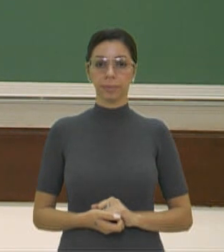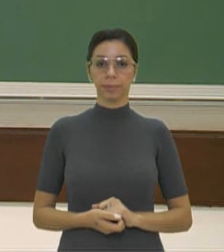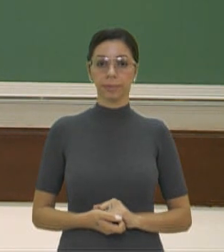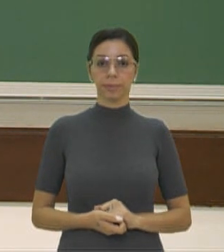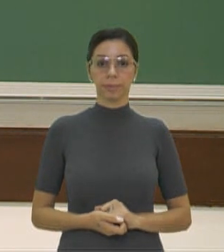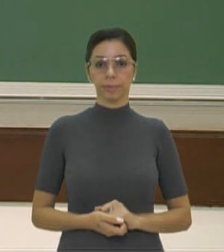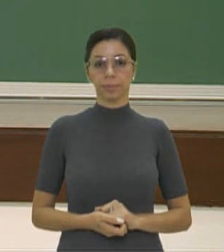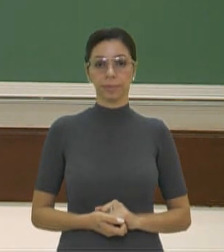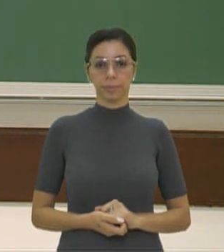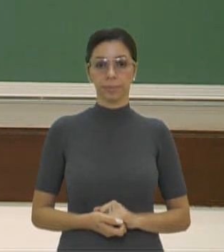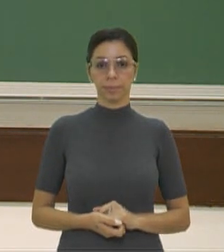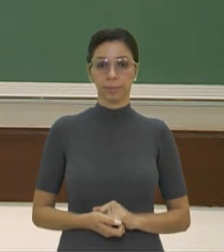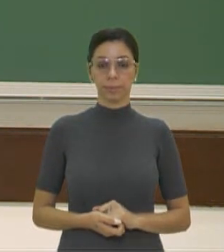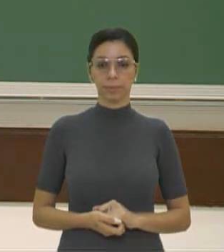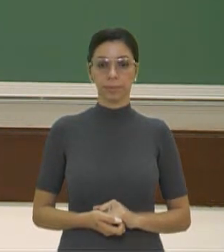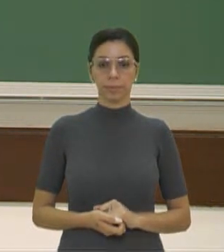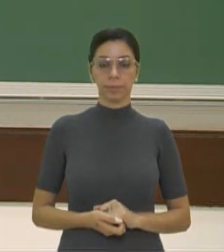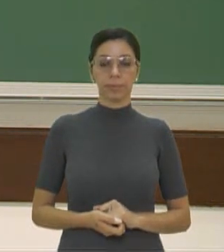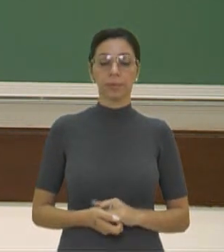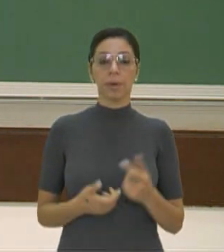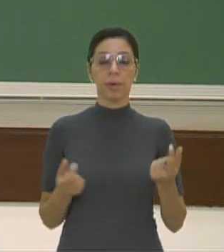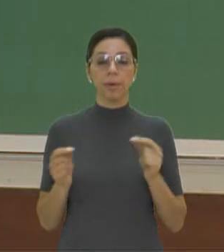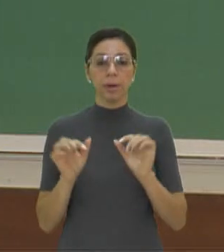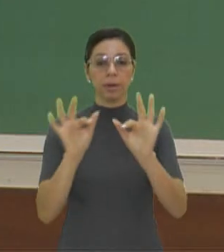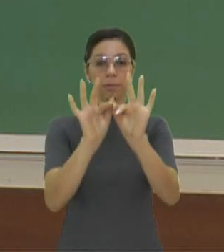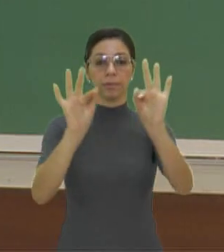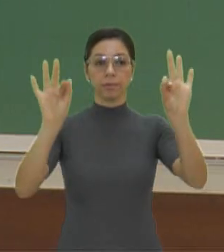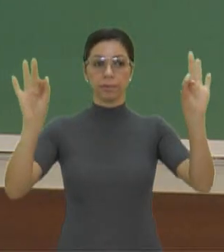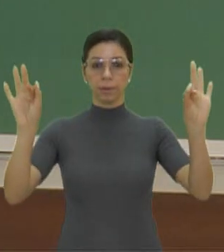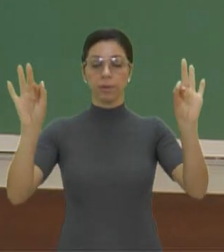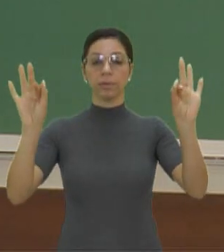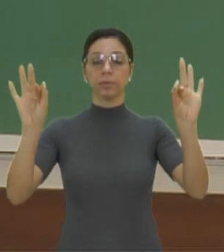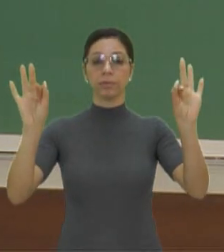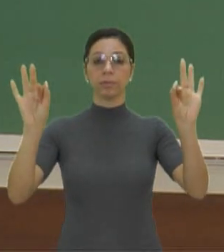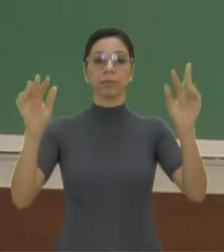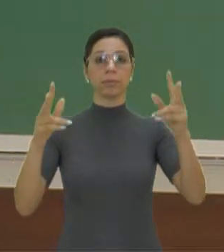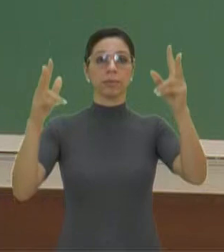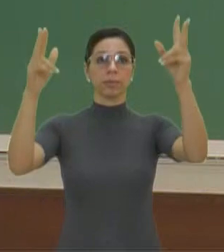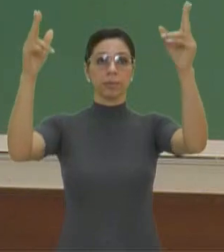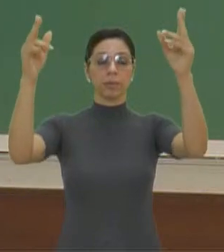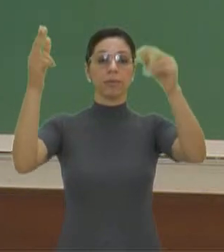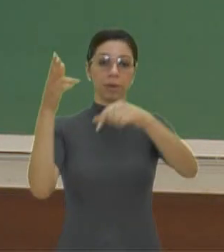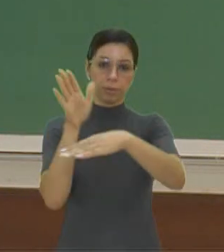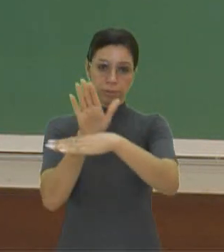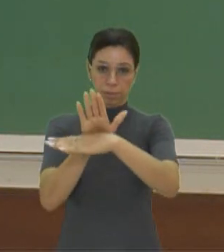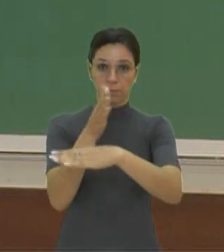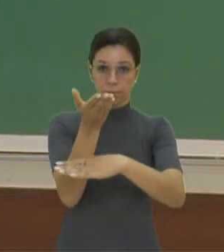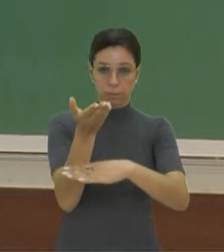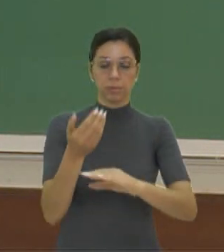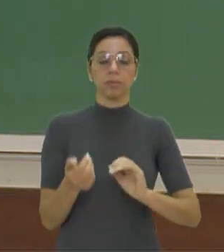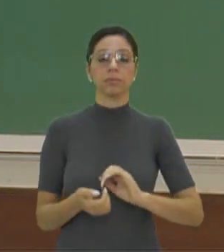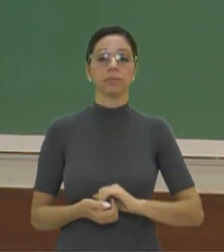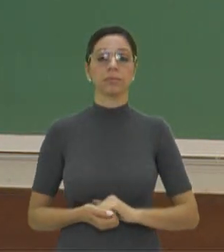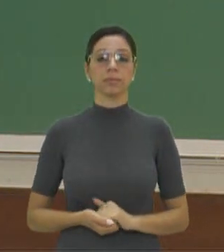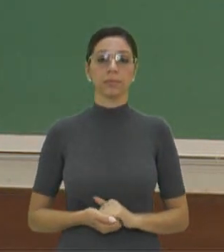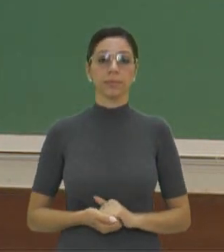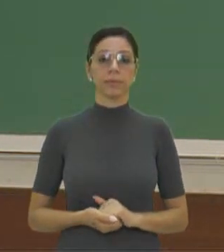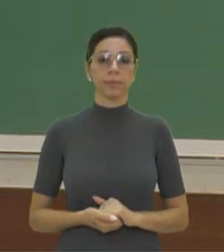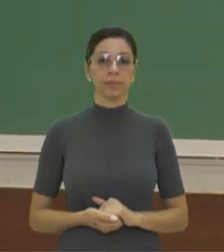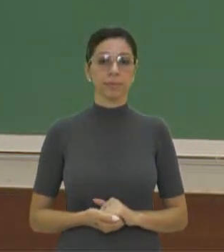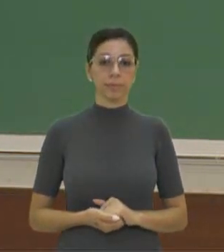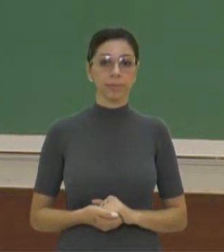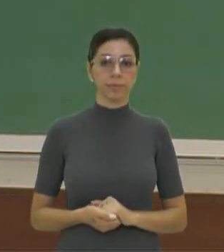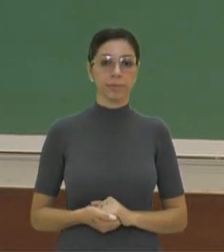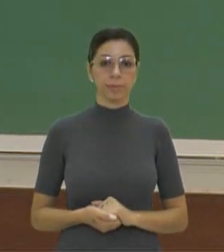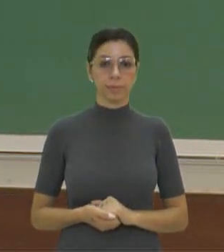Continuando, complete as frases. Nós temos o fragmento que vai auxiliar vocês. The mauve that demonstrated the